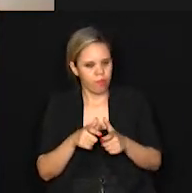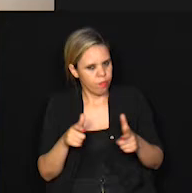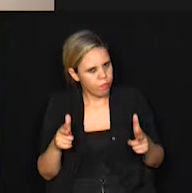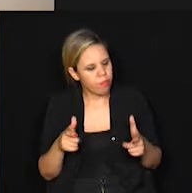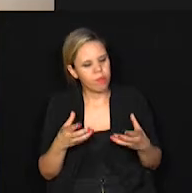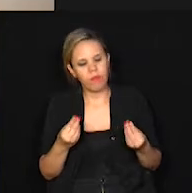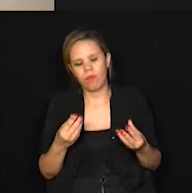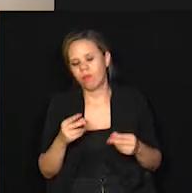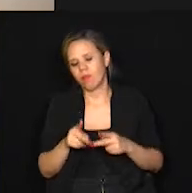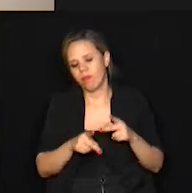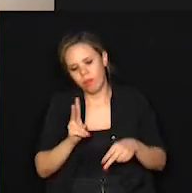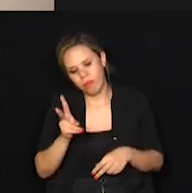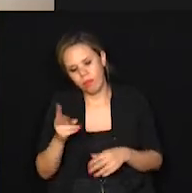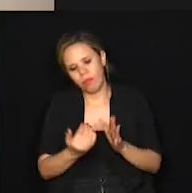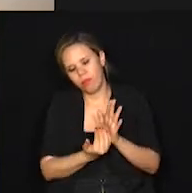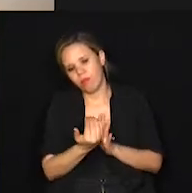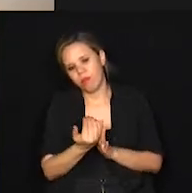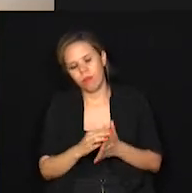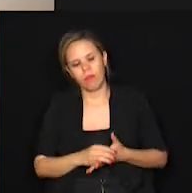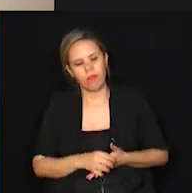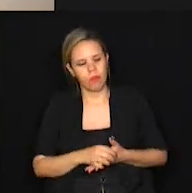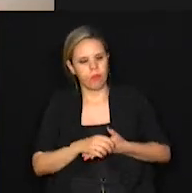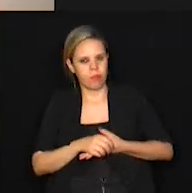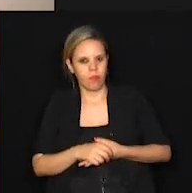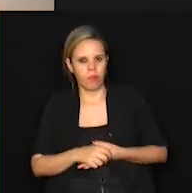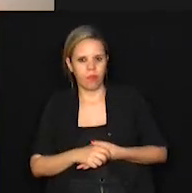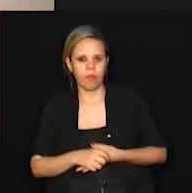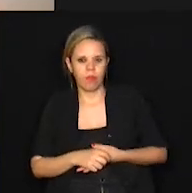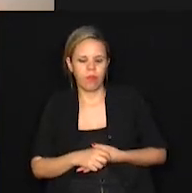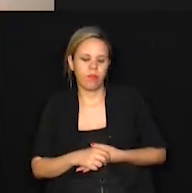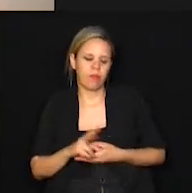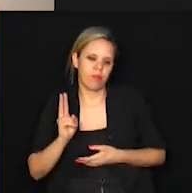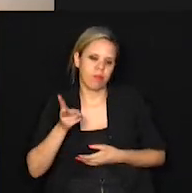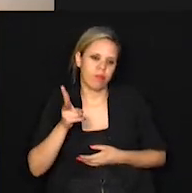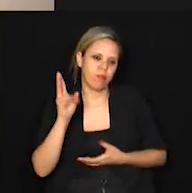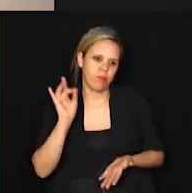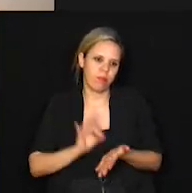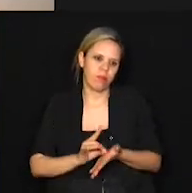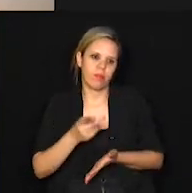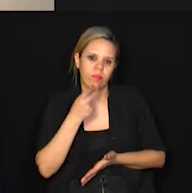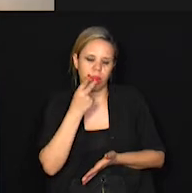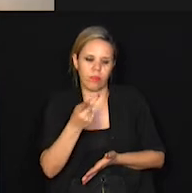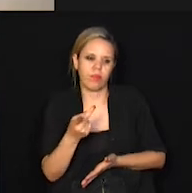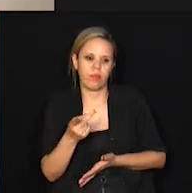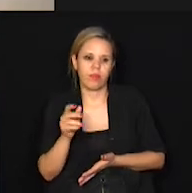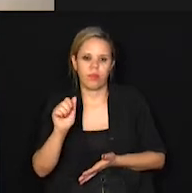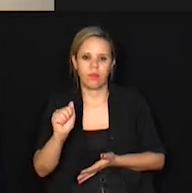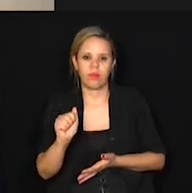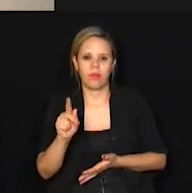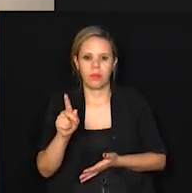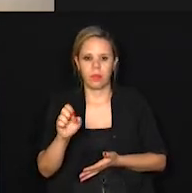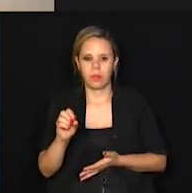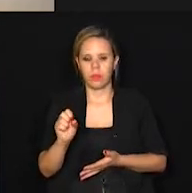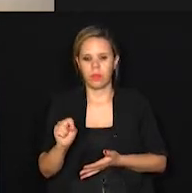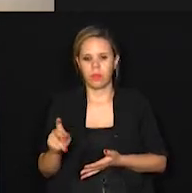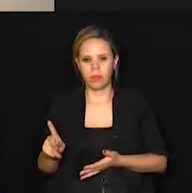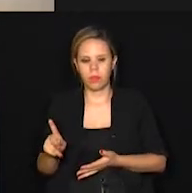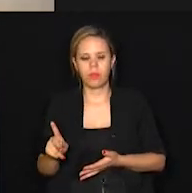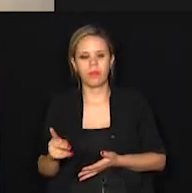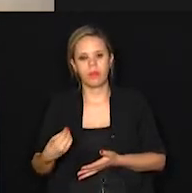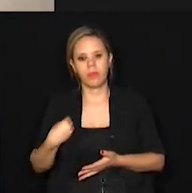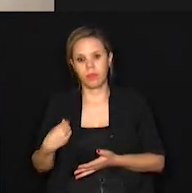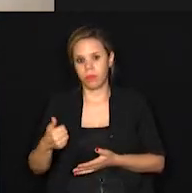lentamente, mas continuando a subir. Então, eu continuo reafirmando que para a APUESP, a vida está em